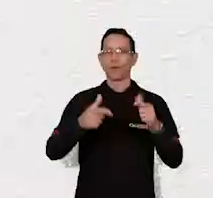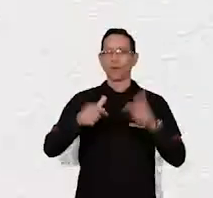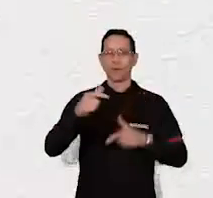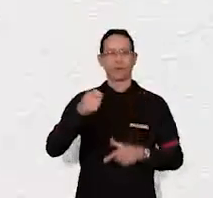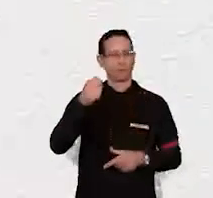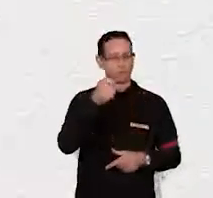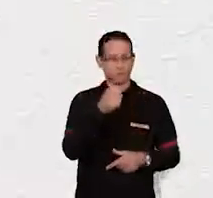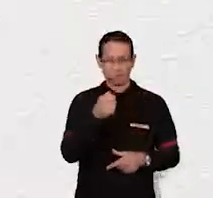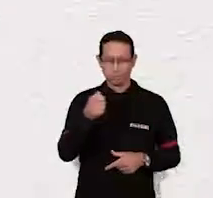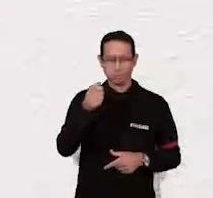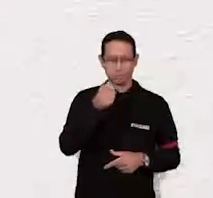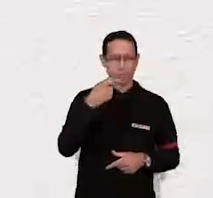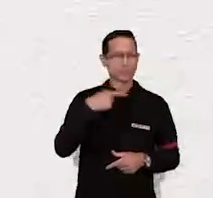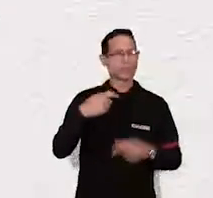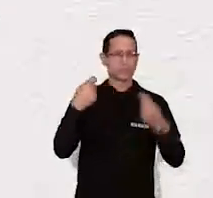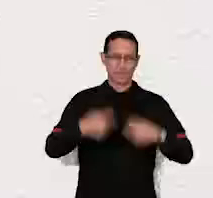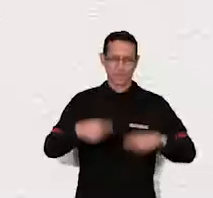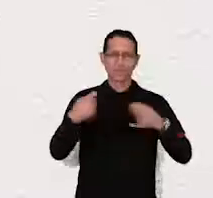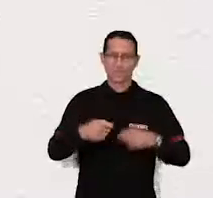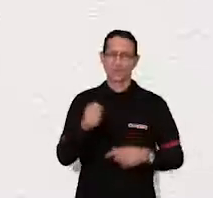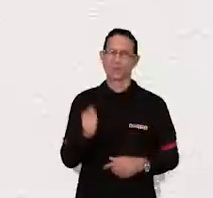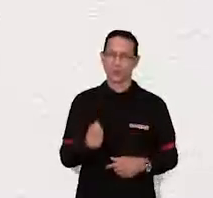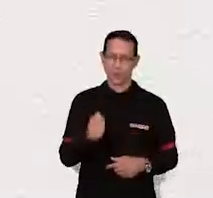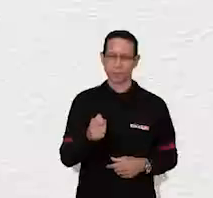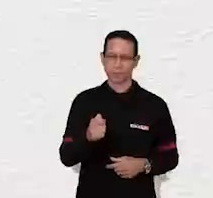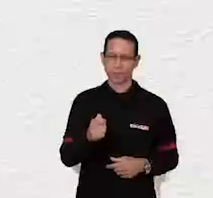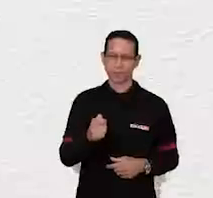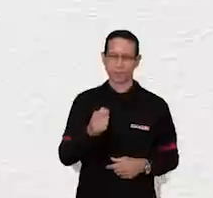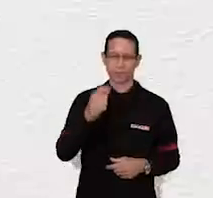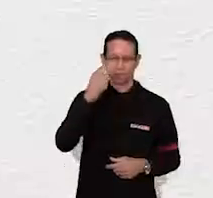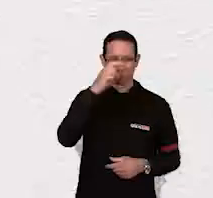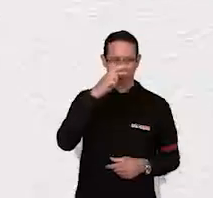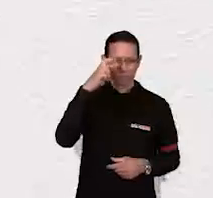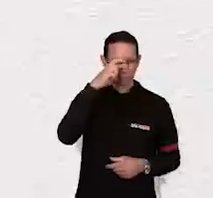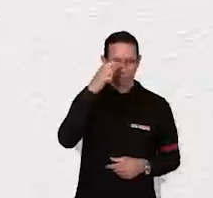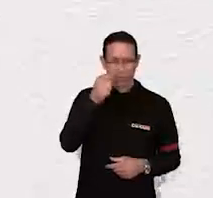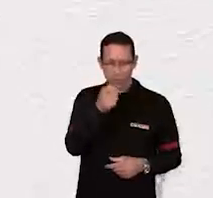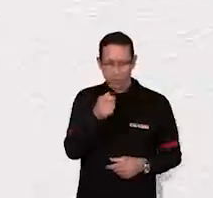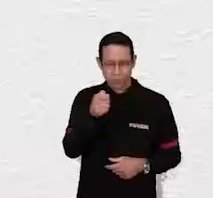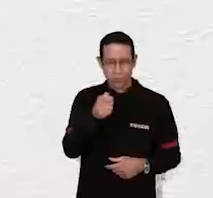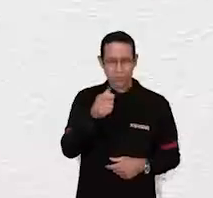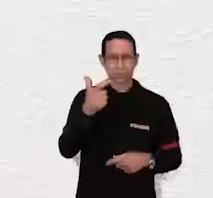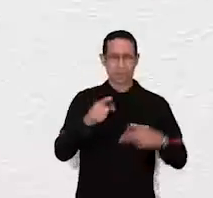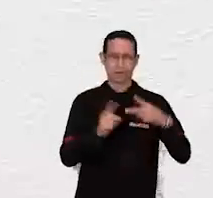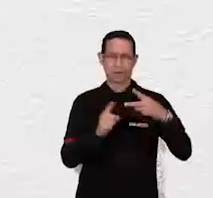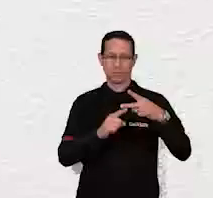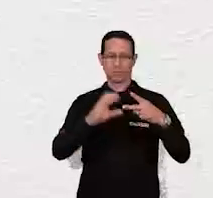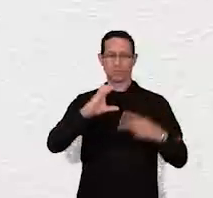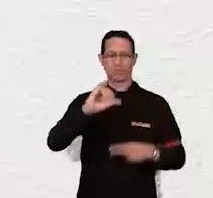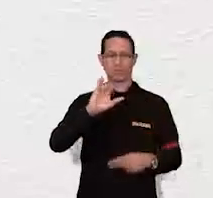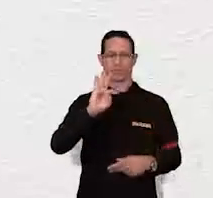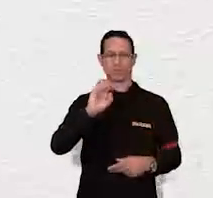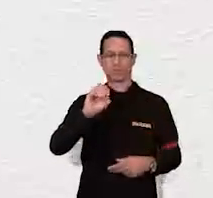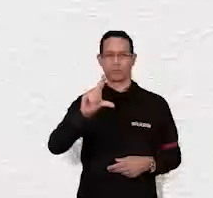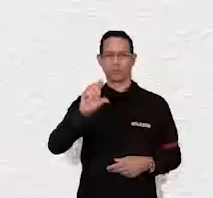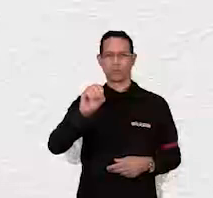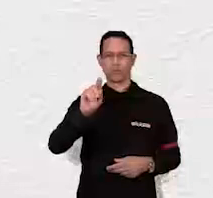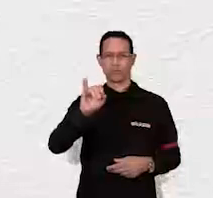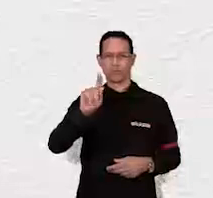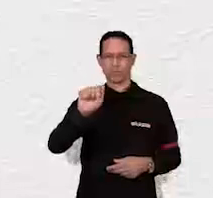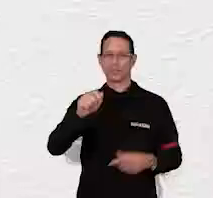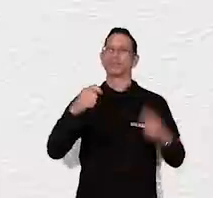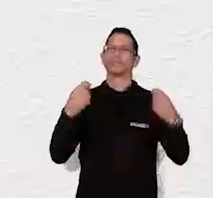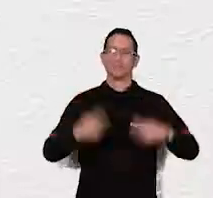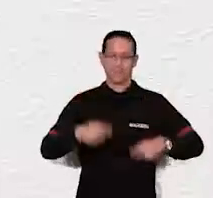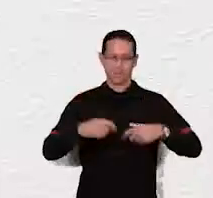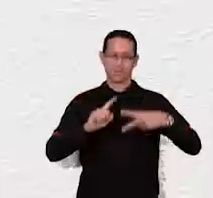otoscopia convencional. É obrigatório, né, a utilização de um otoscópio e a citologia. Com certeza é o exame que a gente precisa